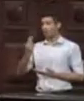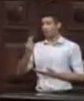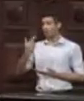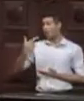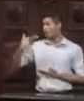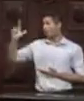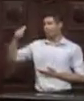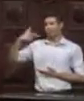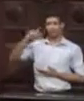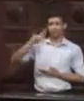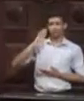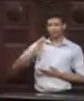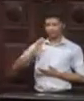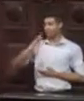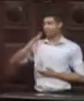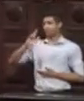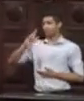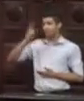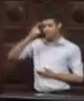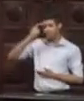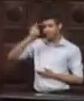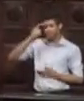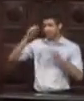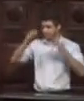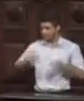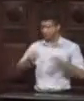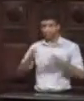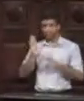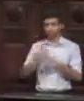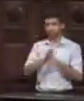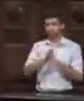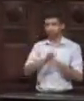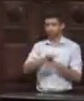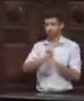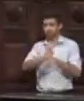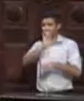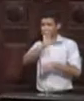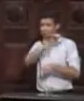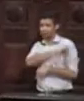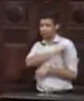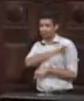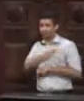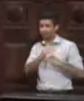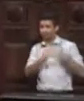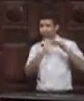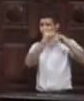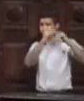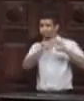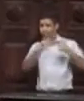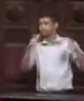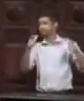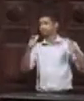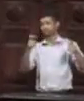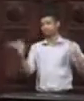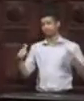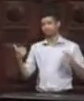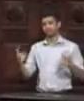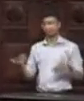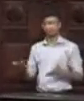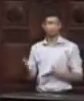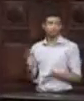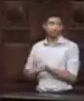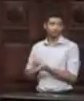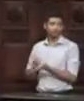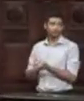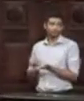interesses verdadeiros do Estado do Rio de Janeiro, os interesses, digamos, de termos